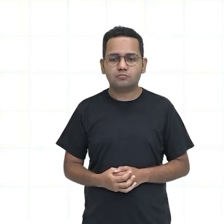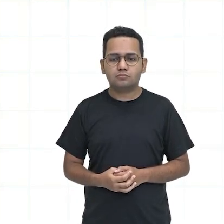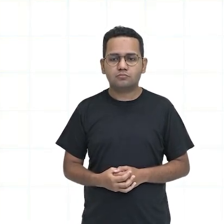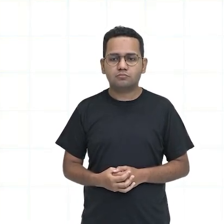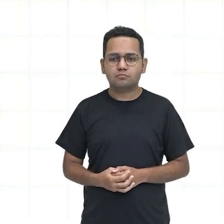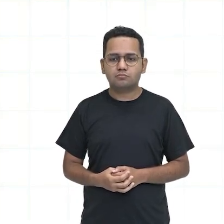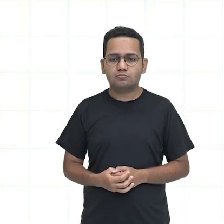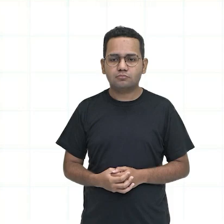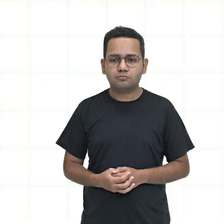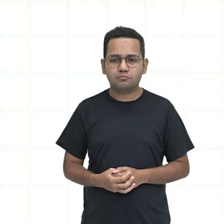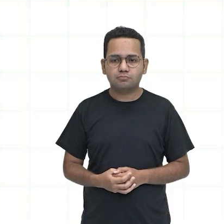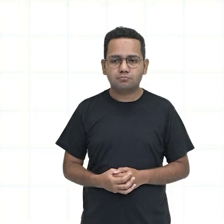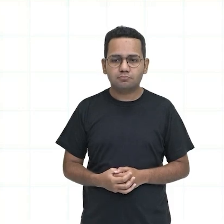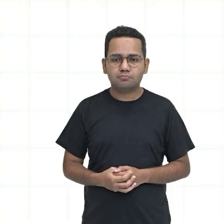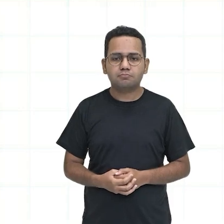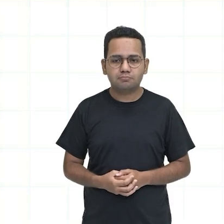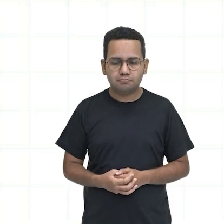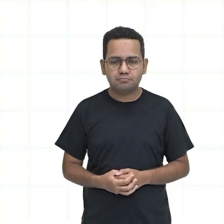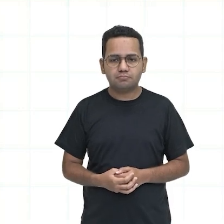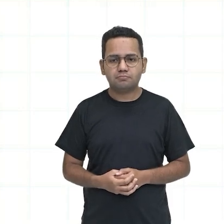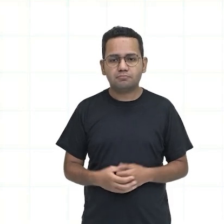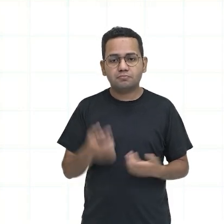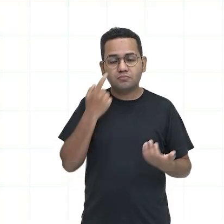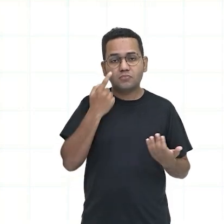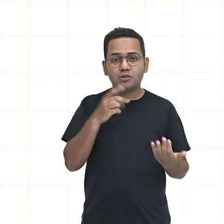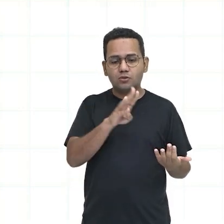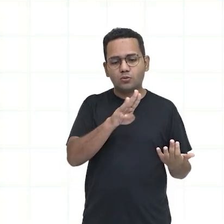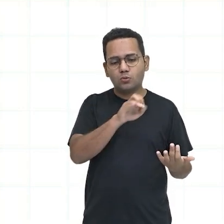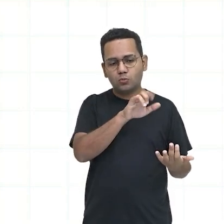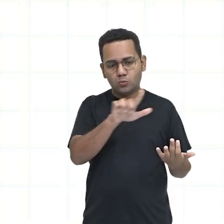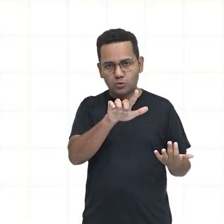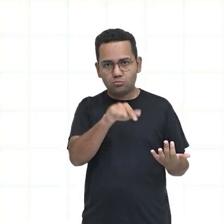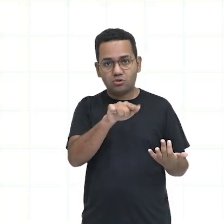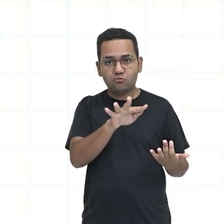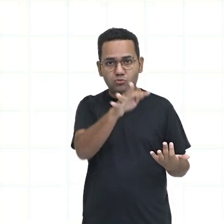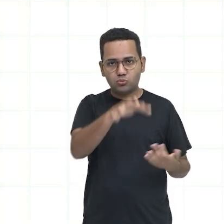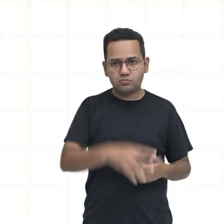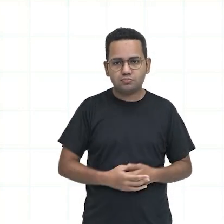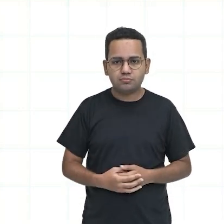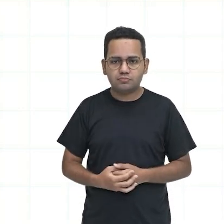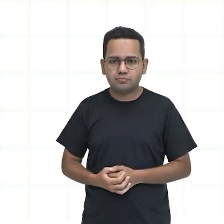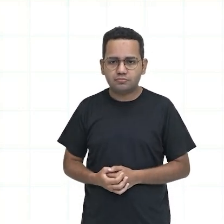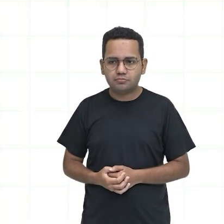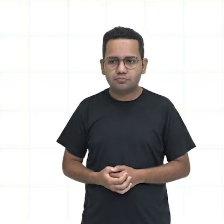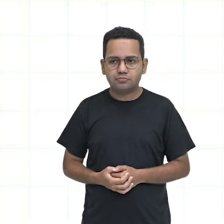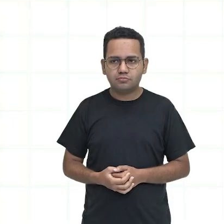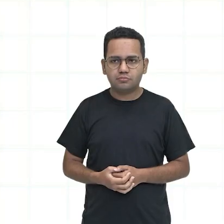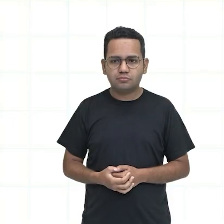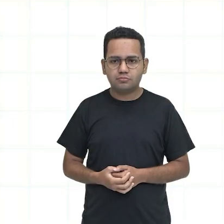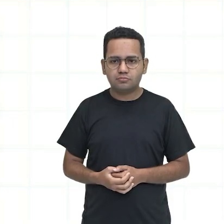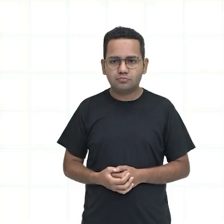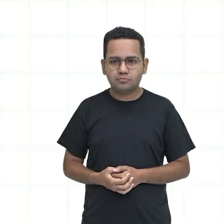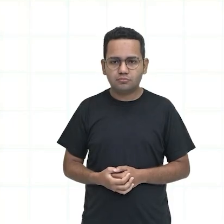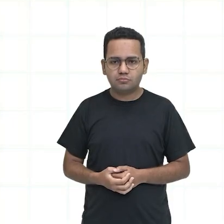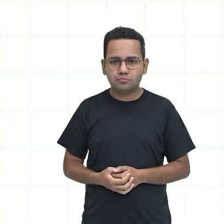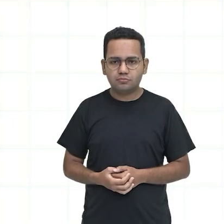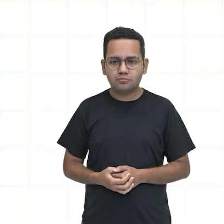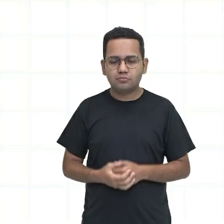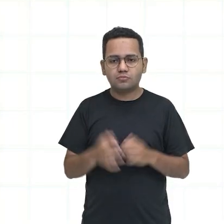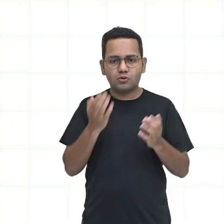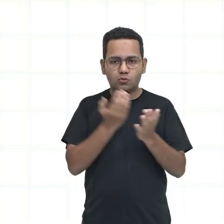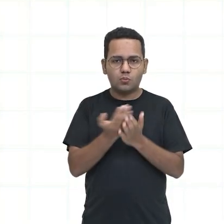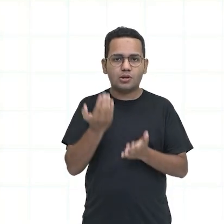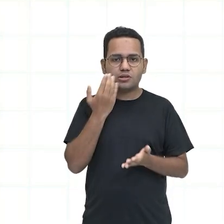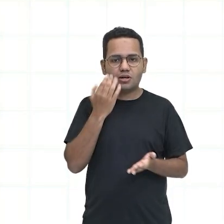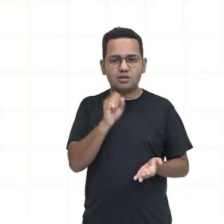arrives. Nós começaremos, olha o will, né? Formador de futuro aqui. Nós começaremos, start é começar, o